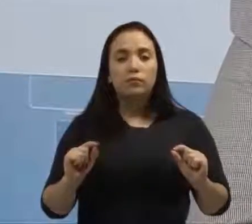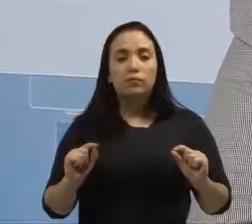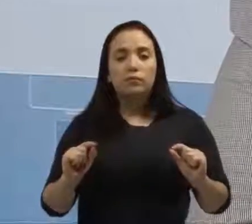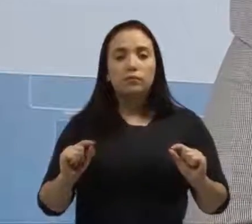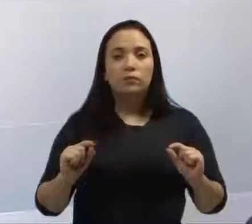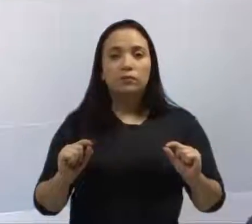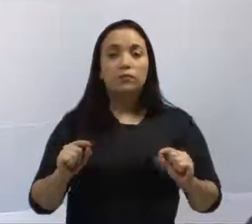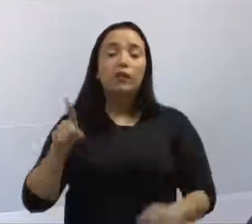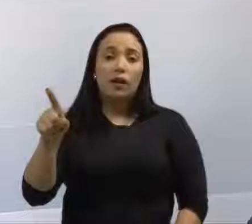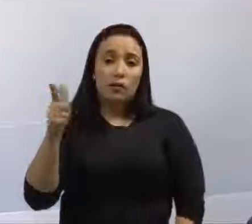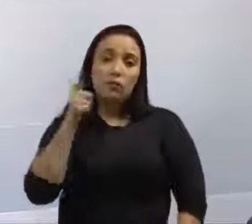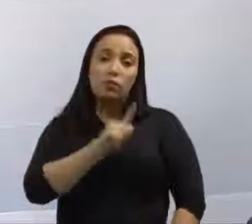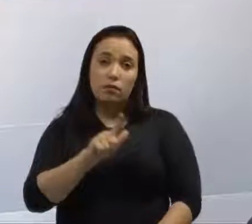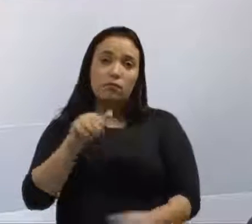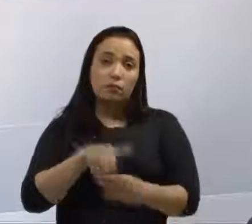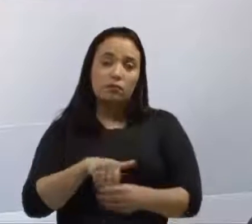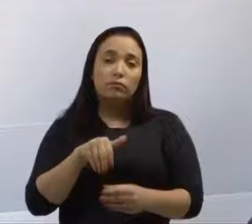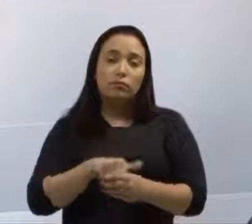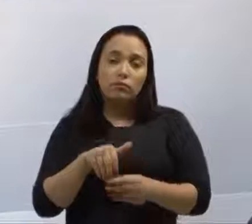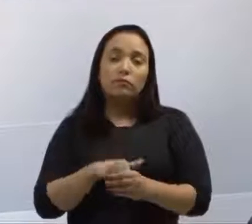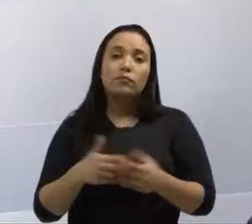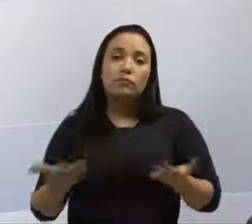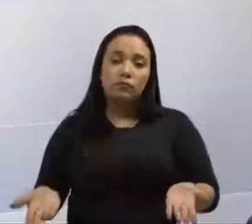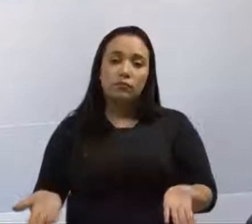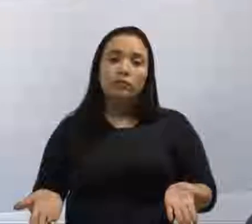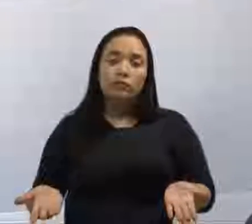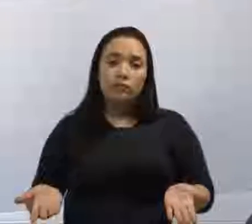Luiz? Pode acontecer desse cara ser eleito.